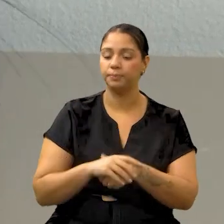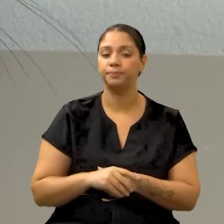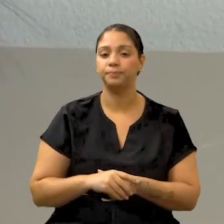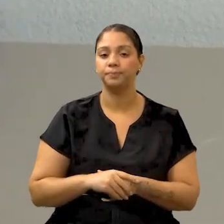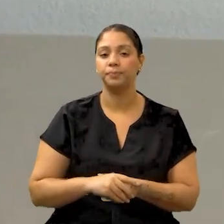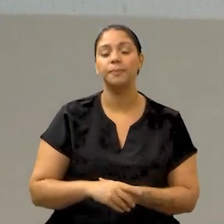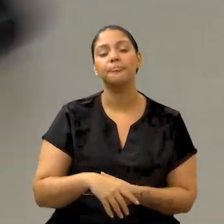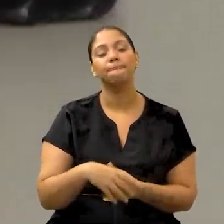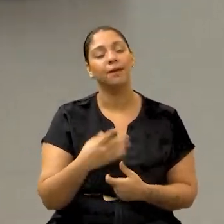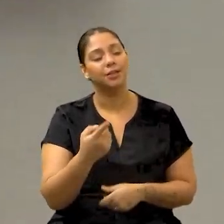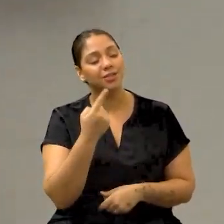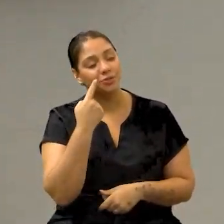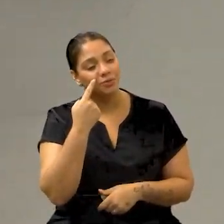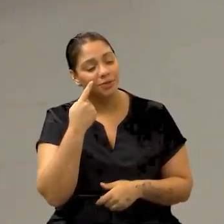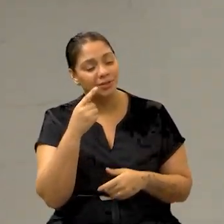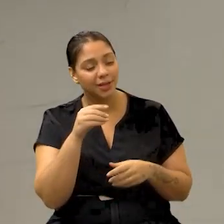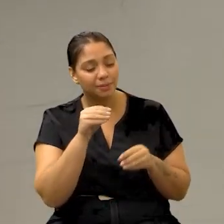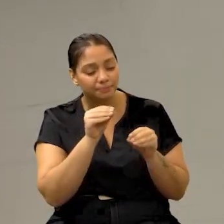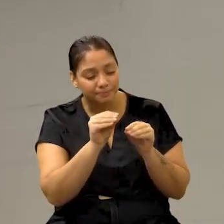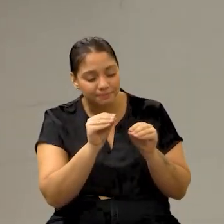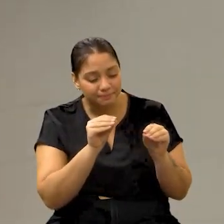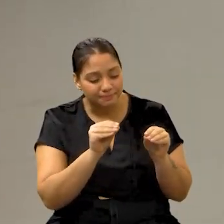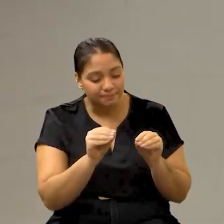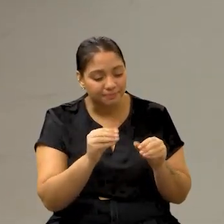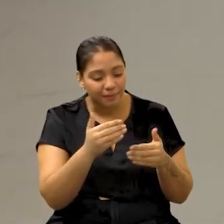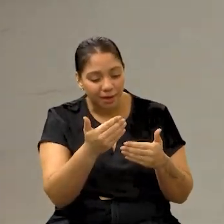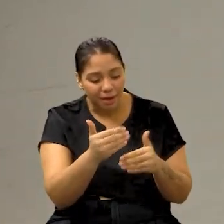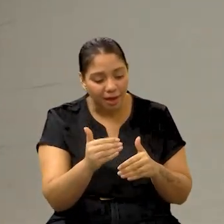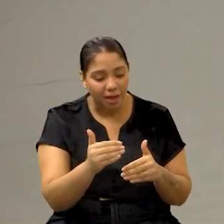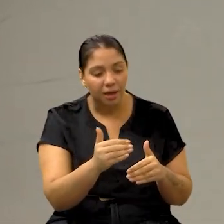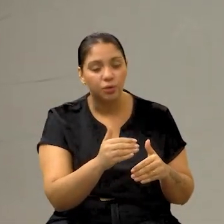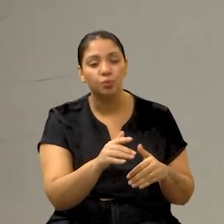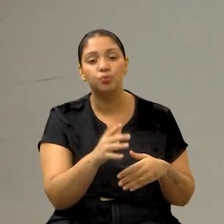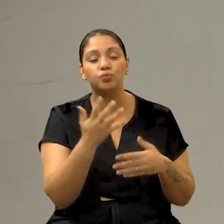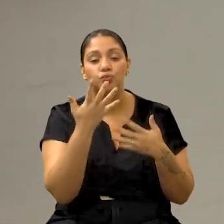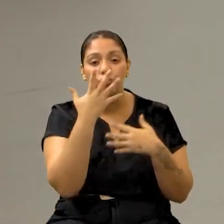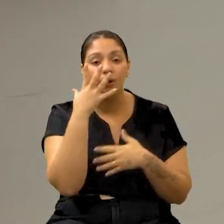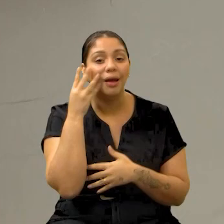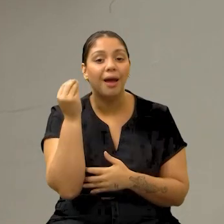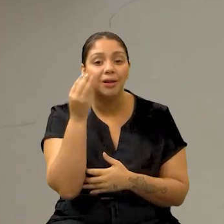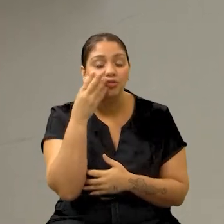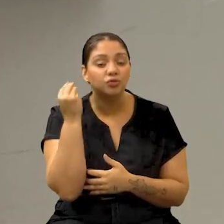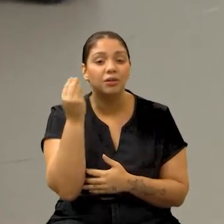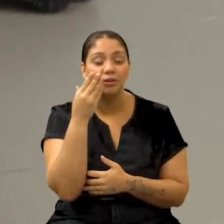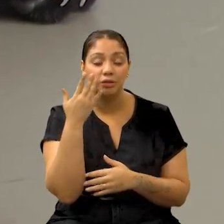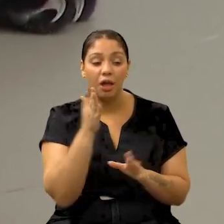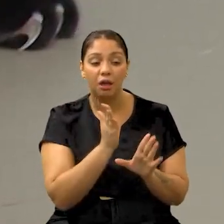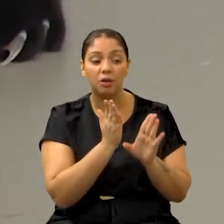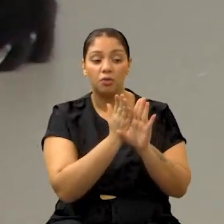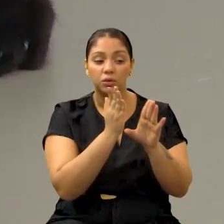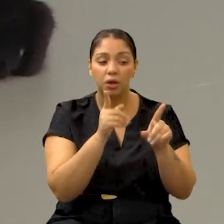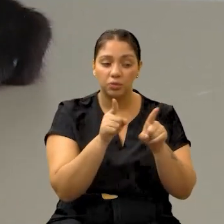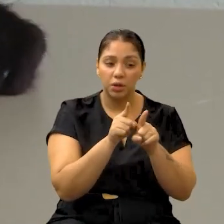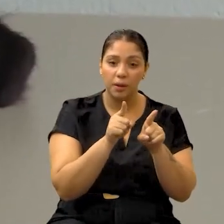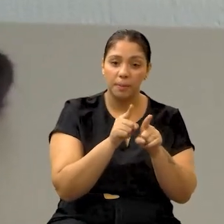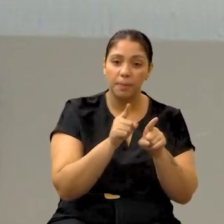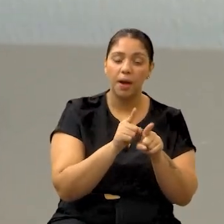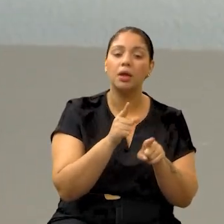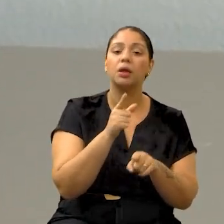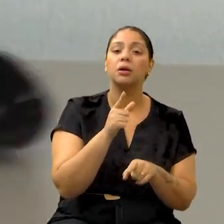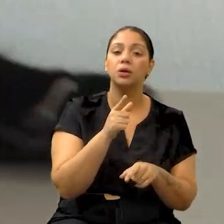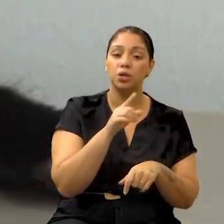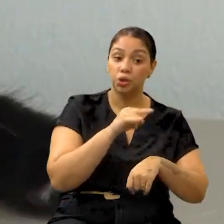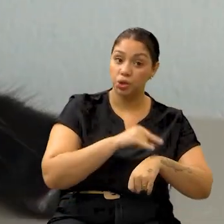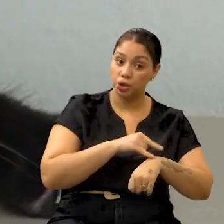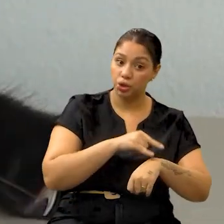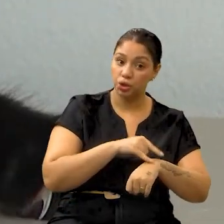você examinando o gatinho aqui, né? Além desses exames físicos para constatar a doença renal, o de urina, por exemplo,